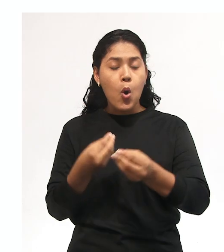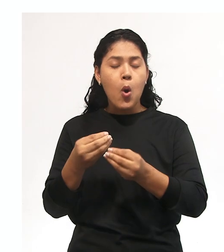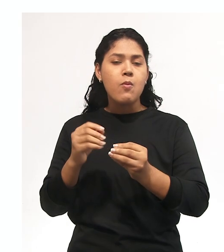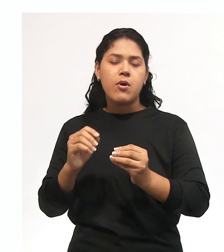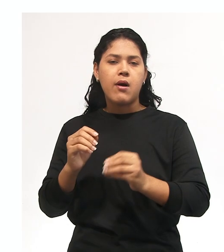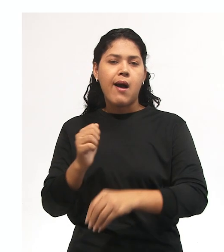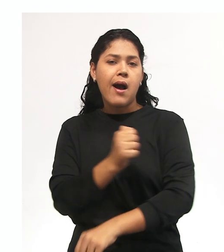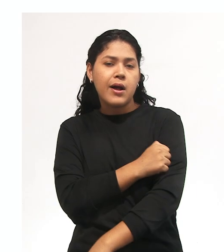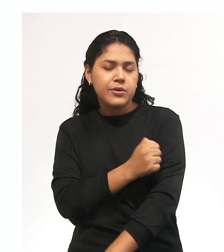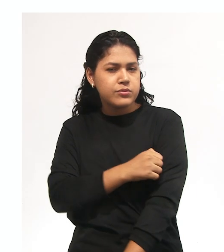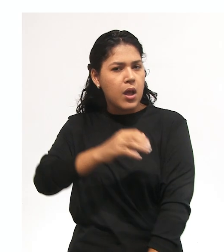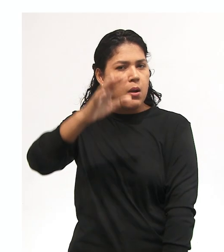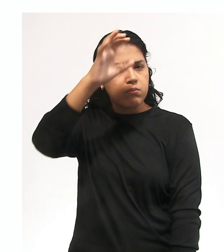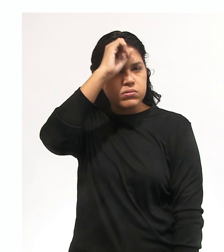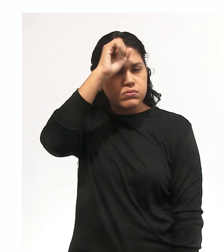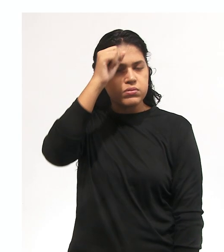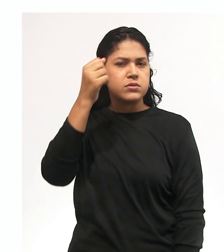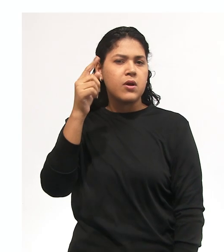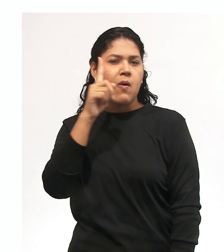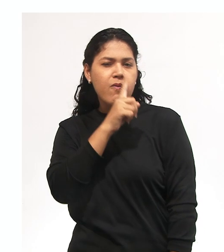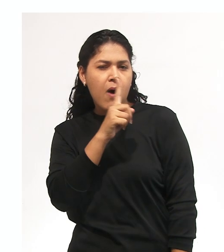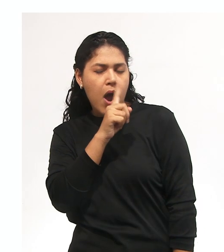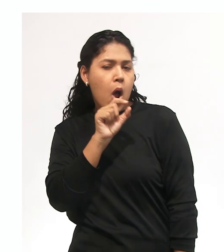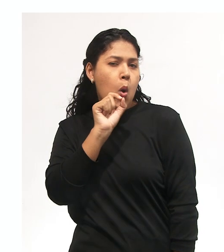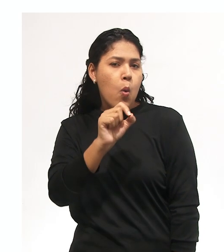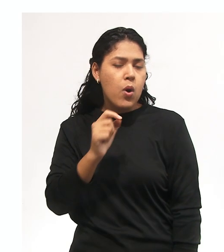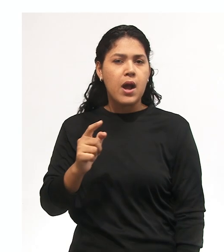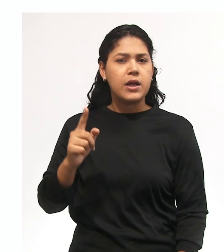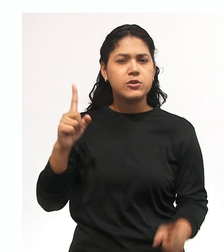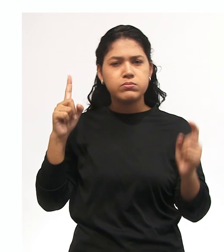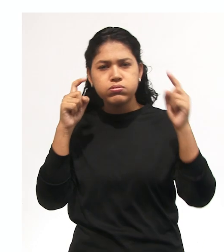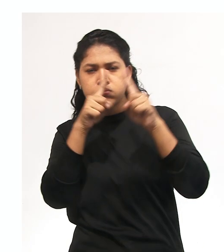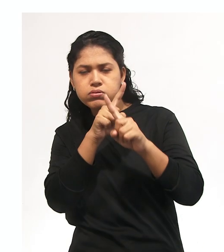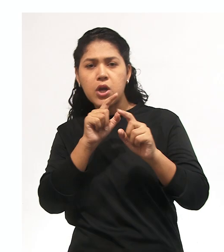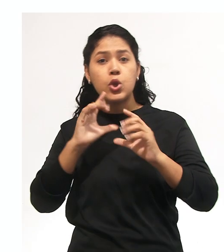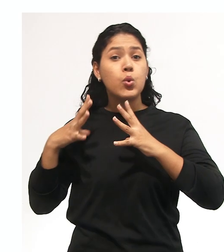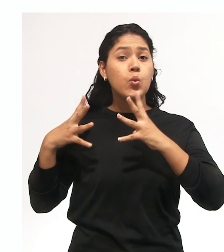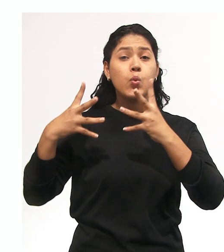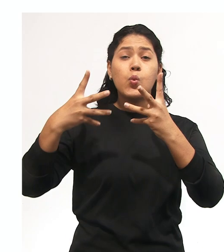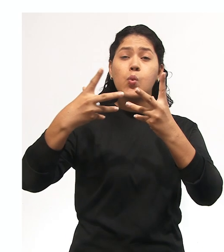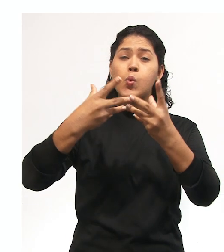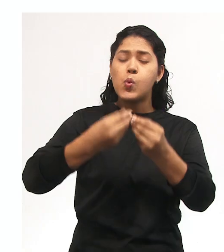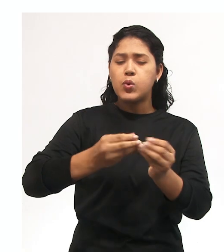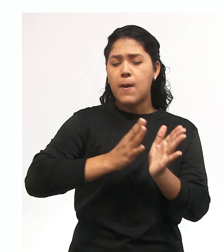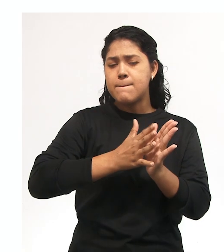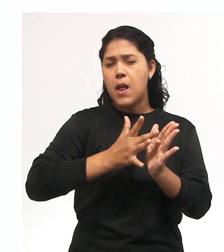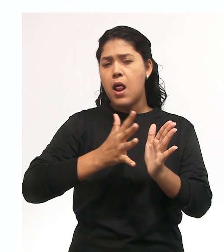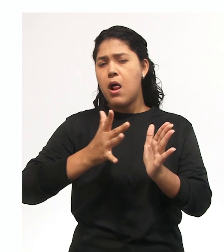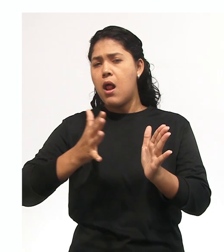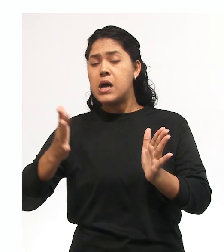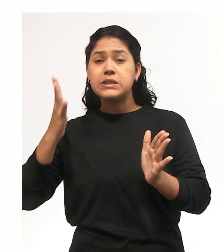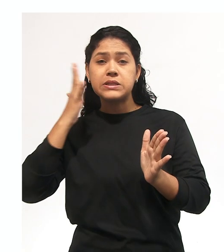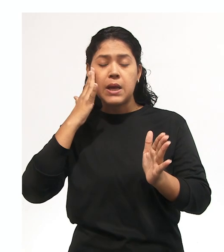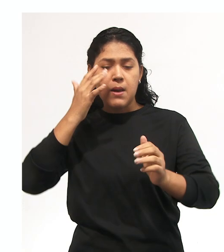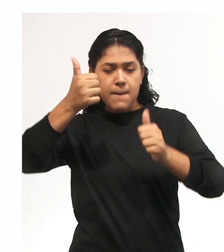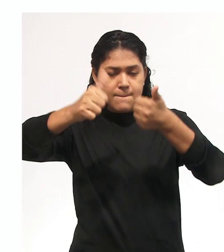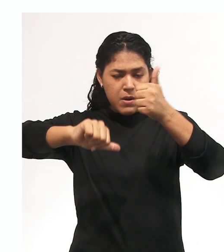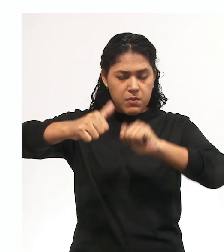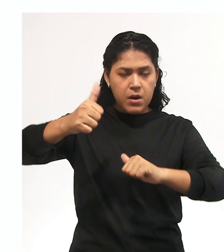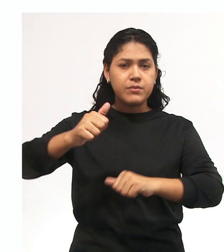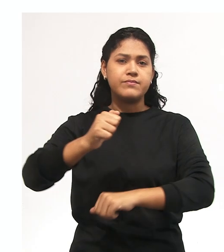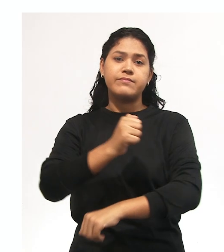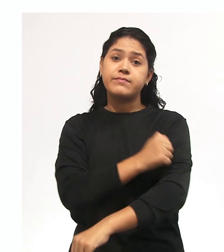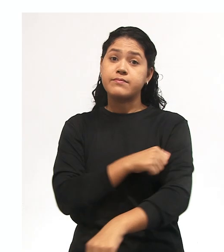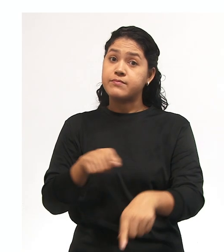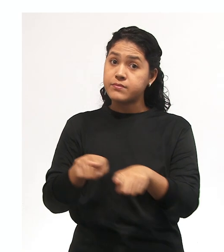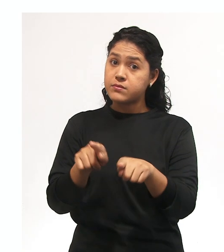processo a aprendizagem dos seus alunos, suas falhas, desvios, dificuldades, permite redirecionar